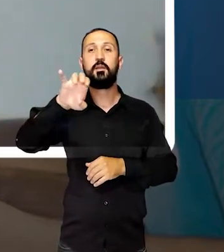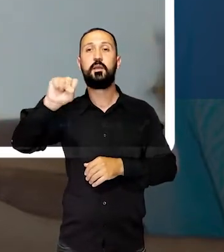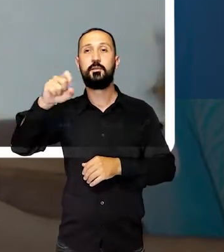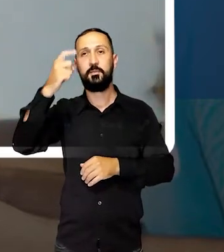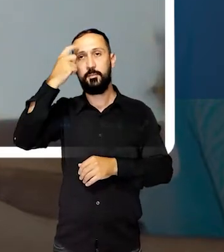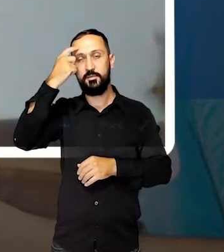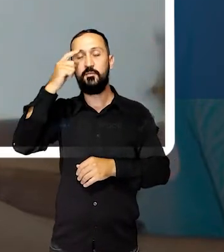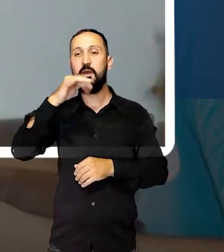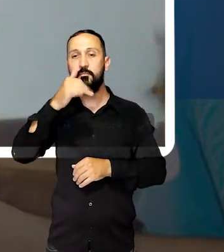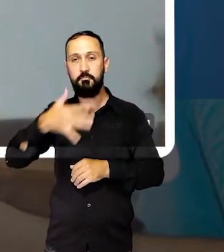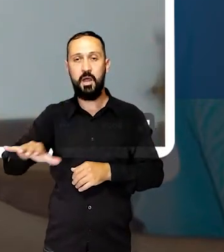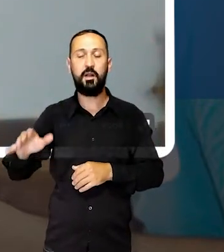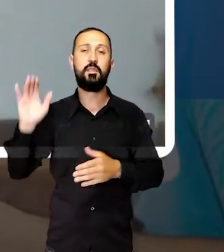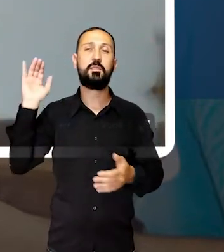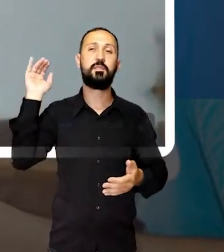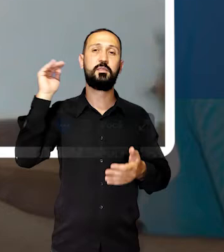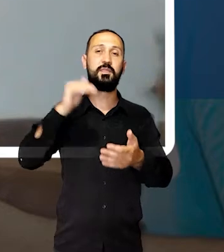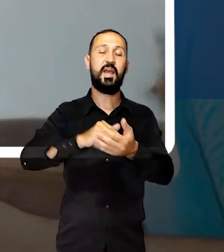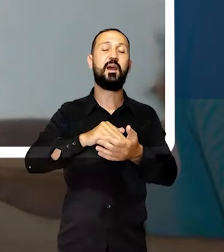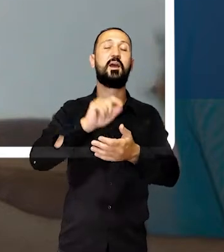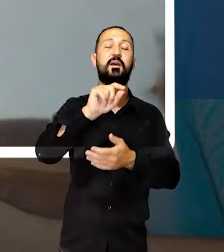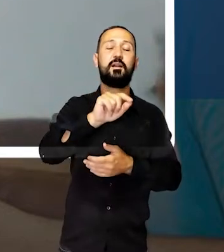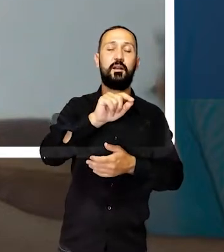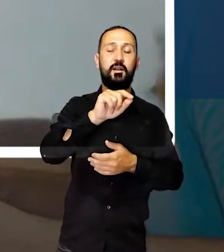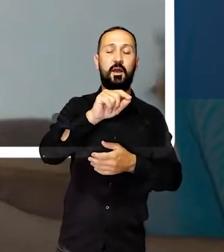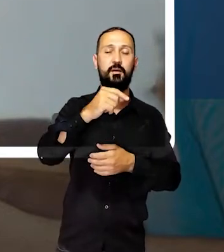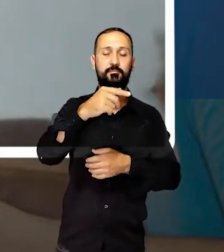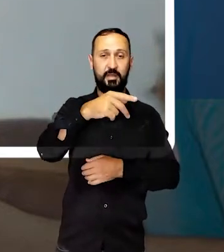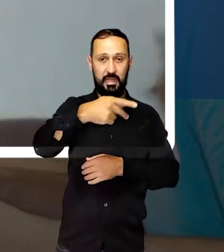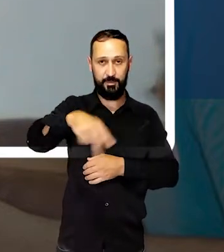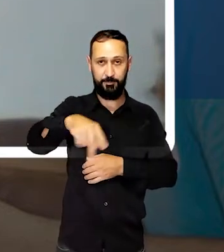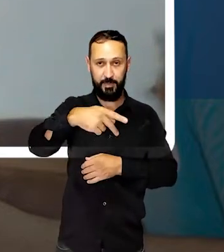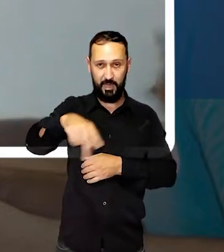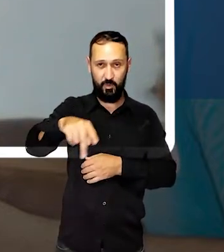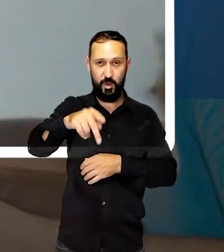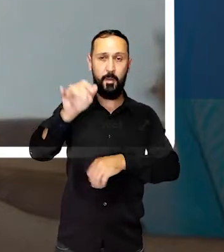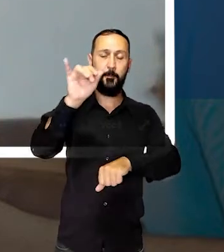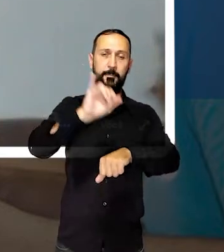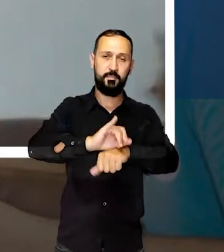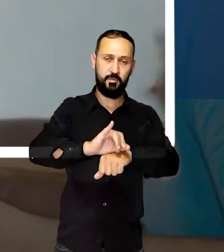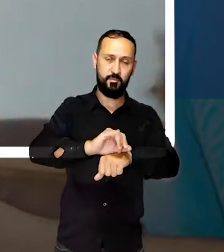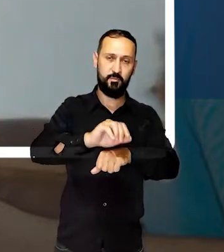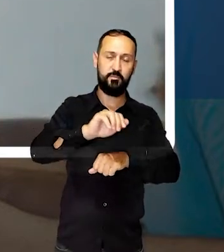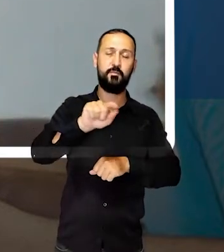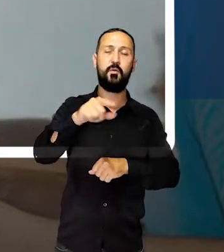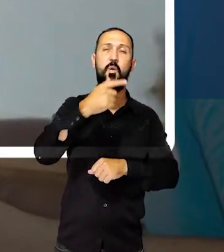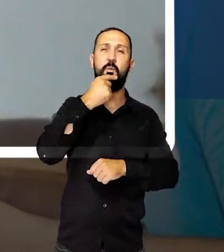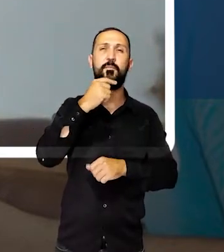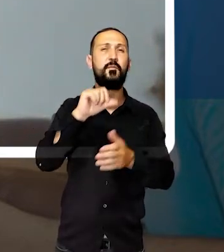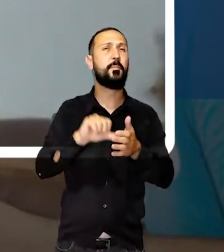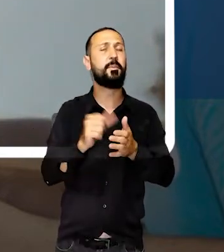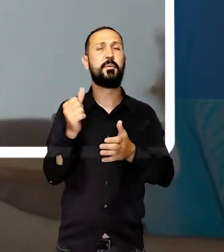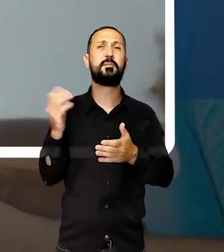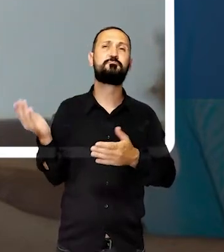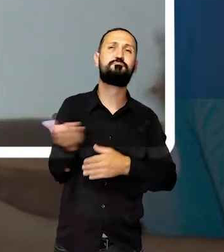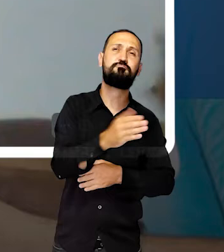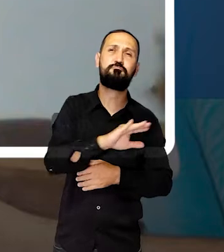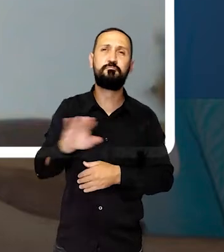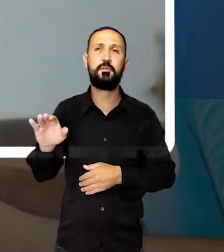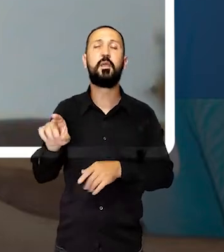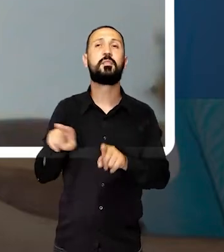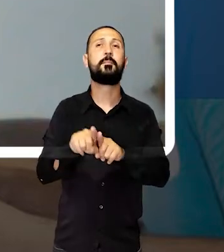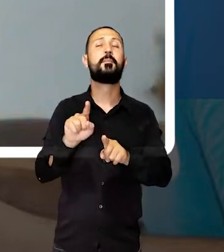mar, e chegando até Assunção. Um homem que foi um explorador,